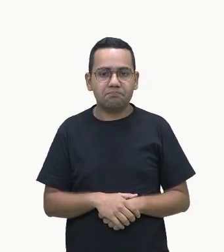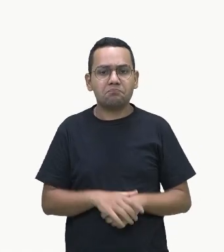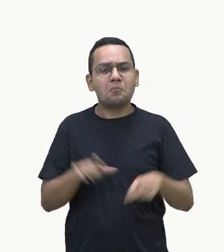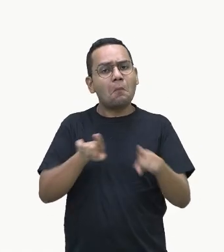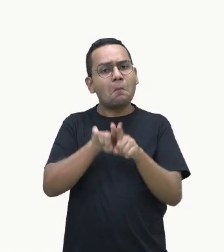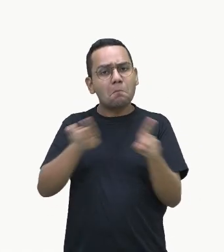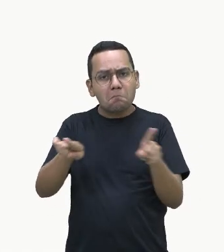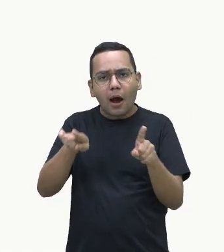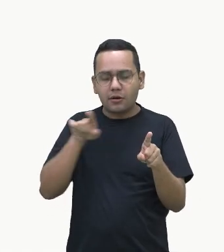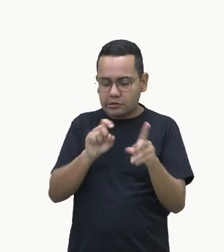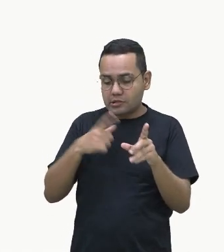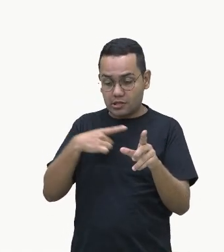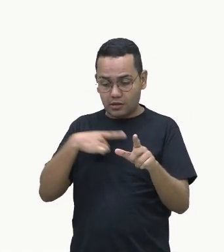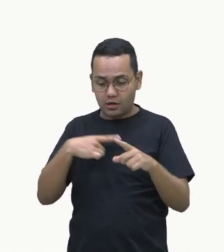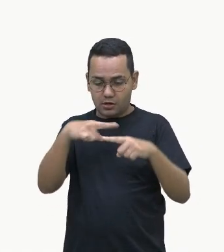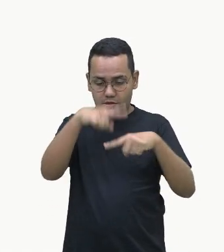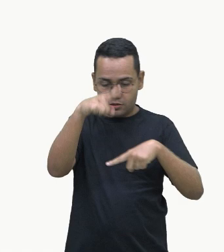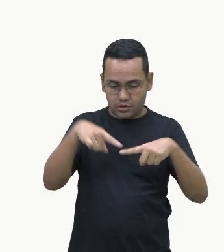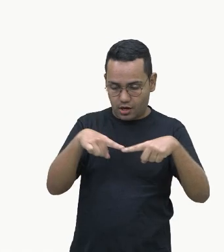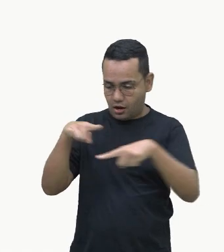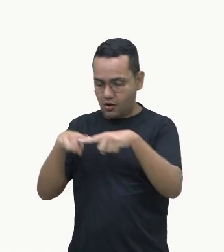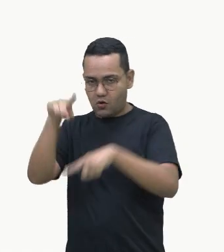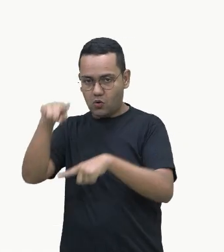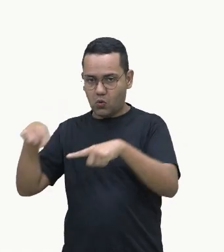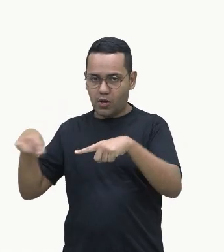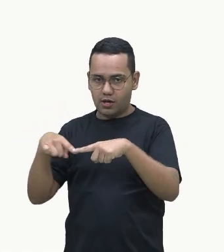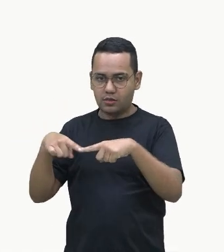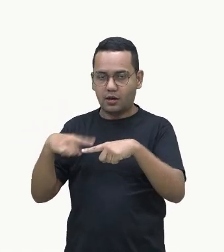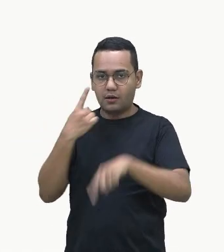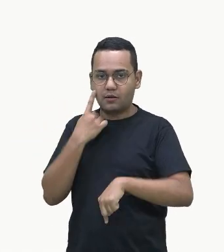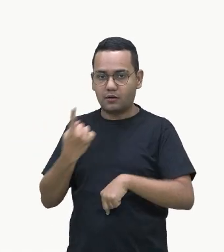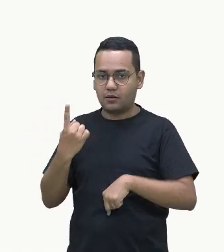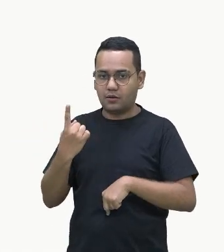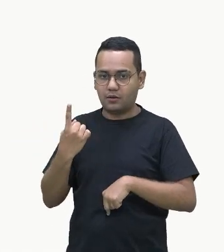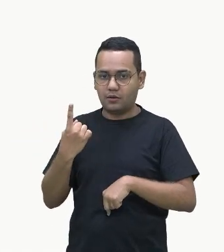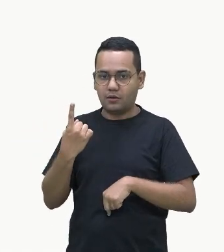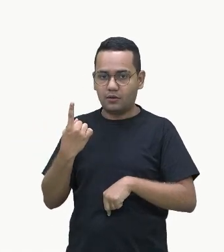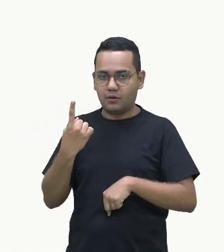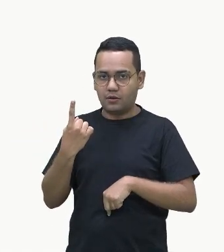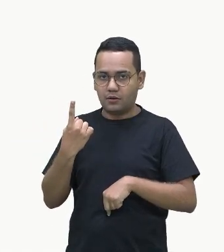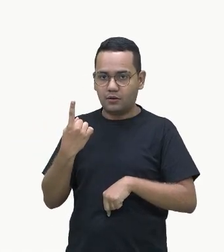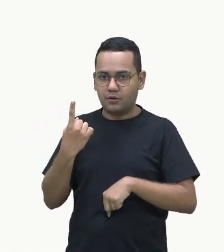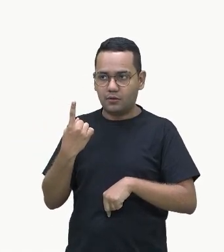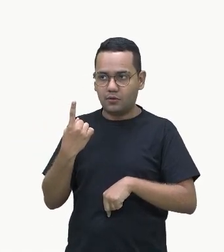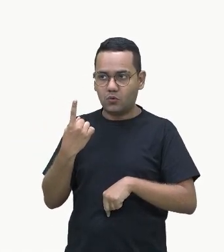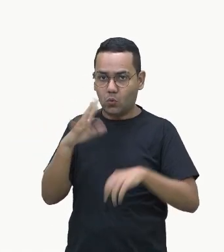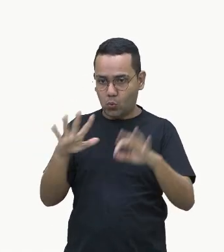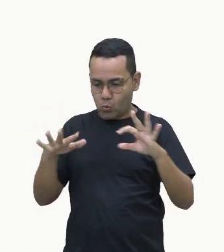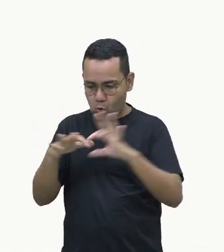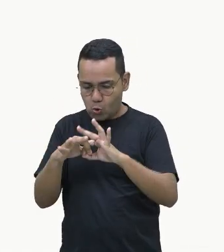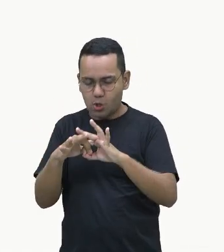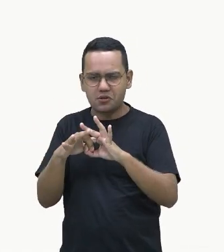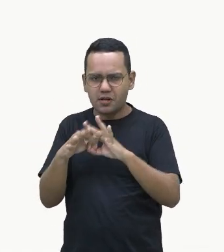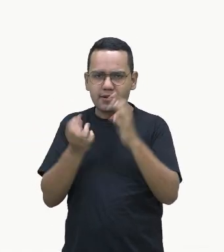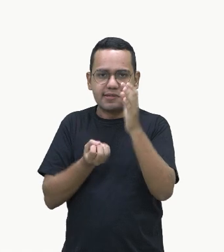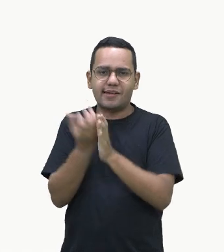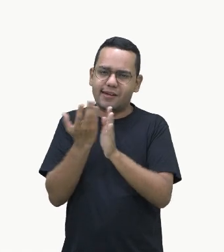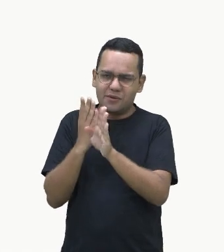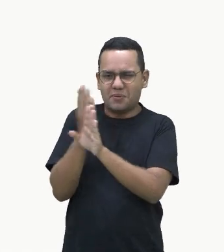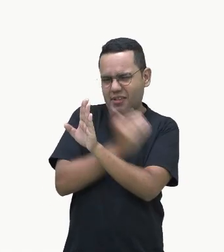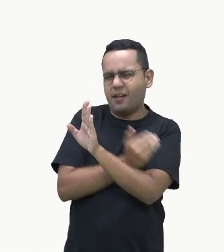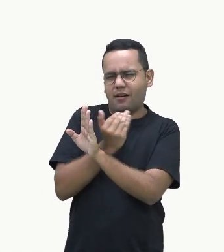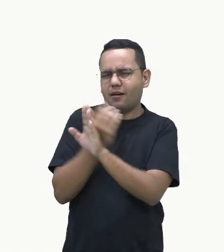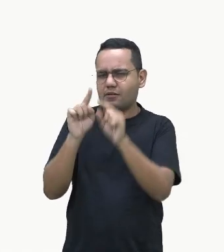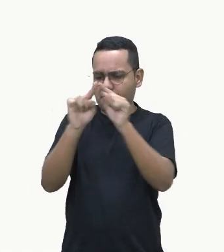triângulos retângulos semelhantes ao triângulo original. Então, perceba que aqui nós temos 3 triângulos.